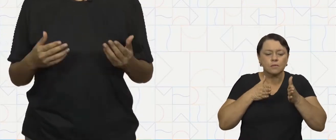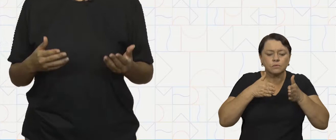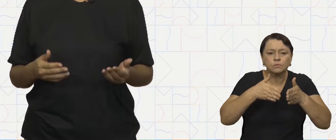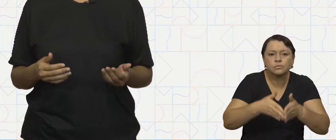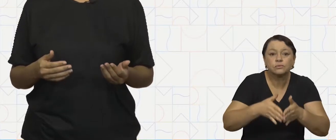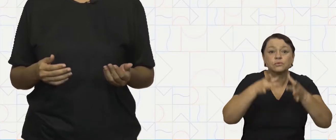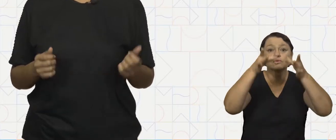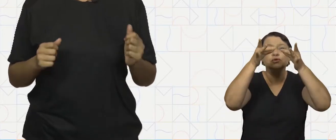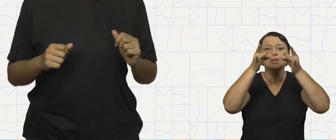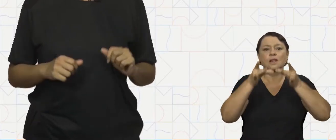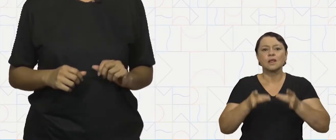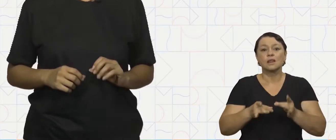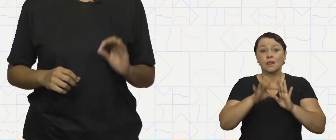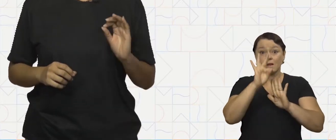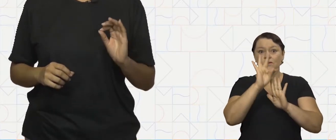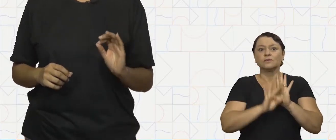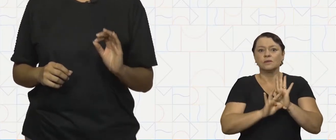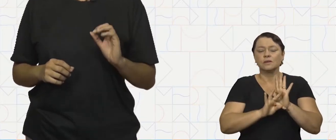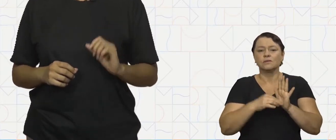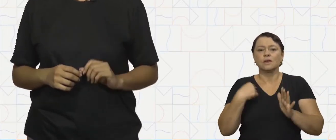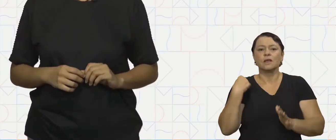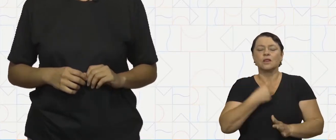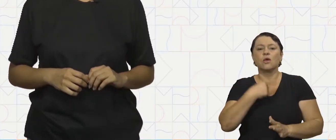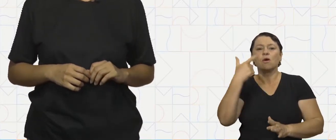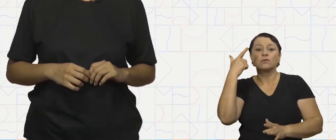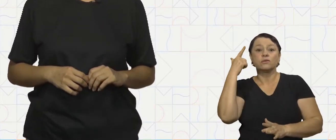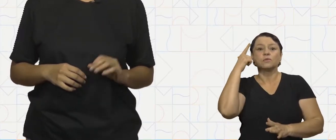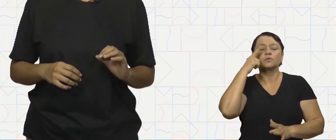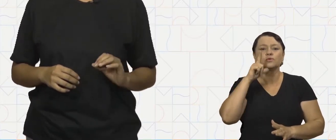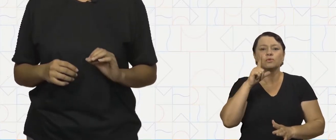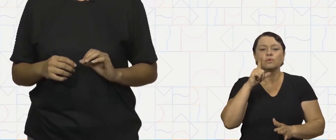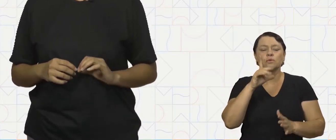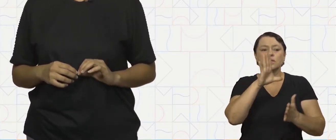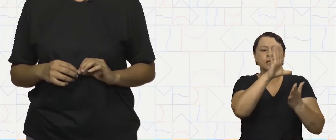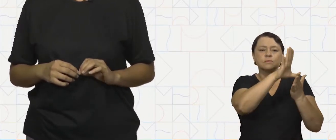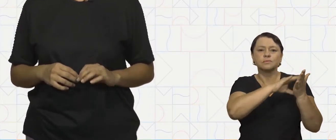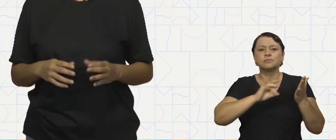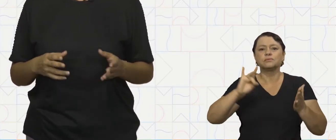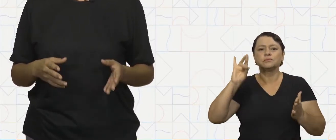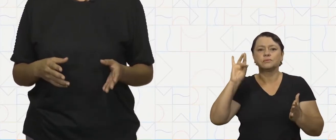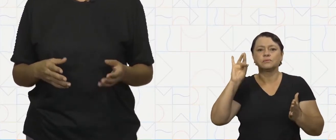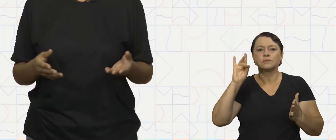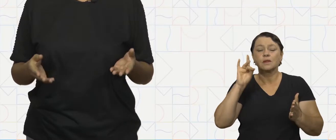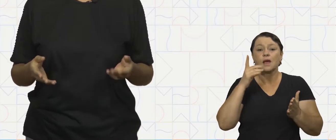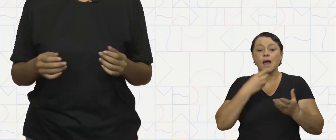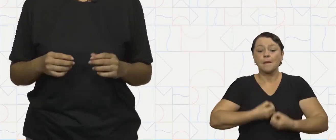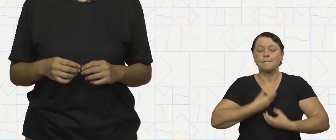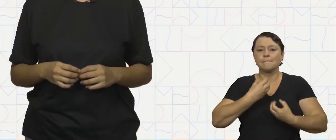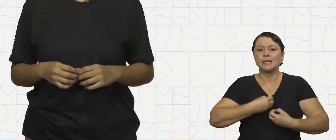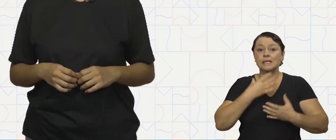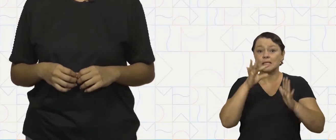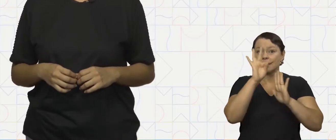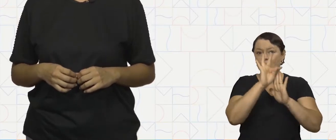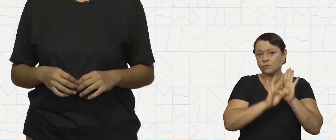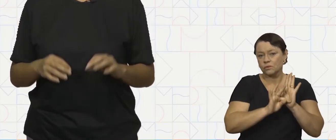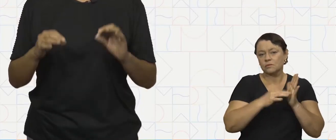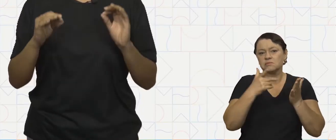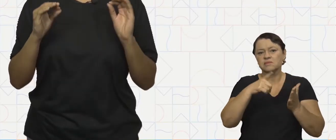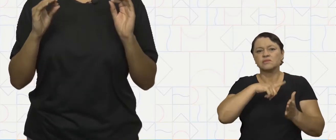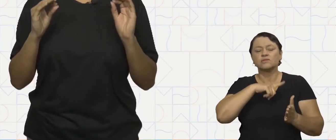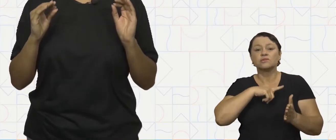detalhes. Assim, conseguimos até mesmo reproduzir a mensagem do texto ou, no caso de dúvidas sobre